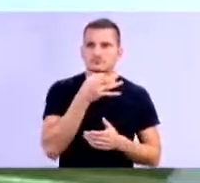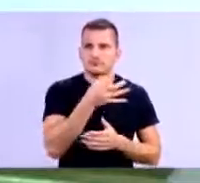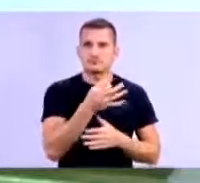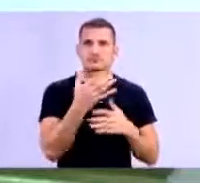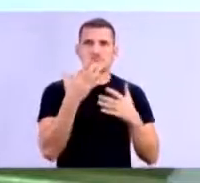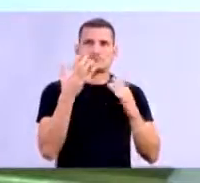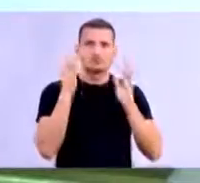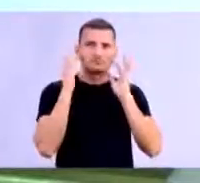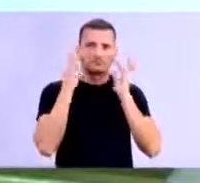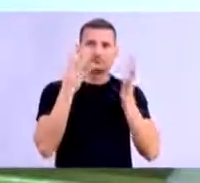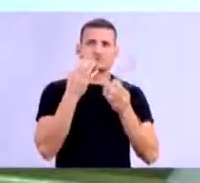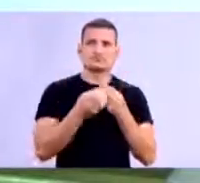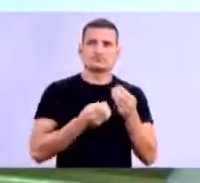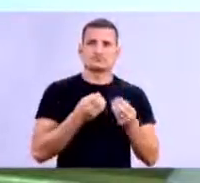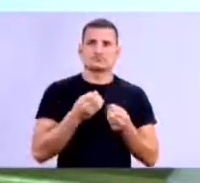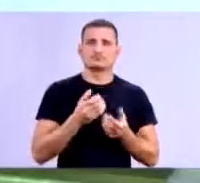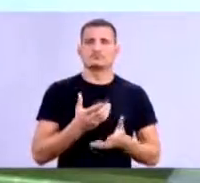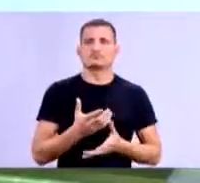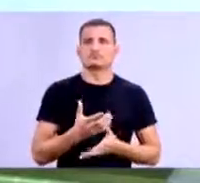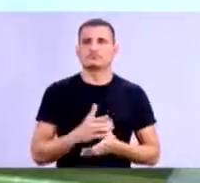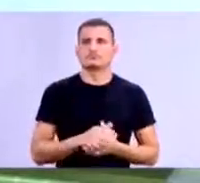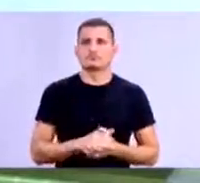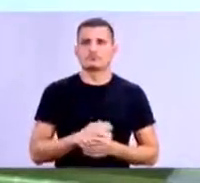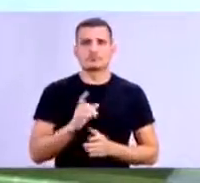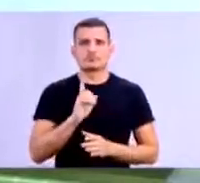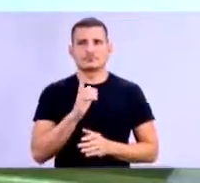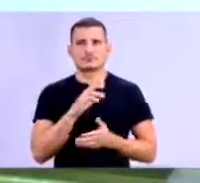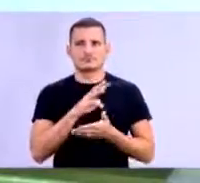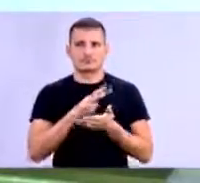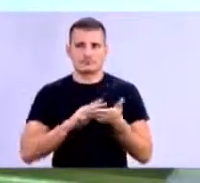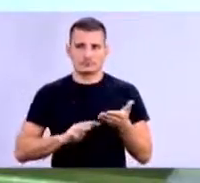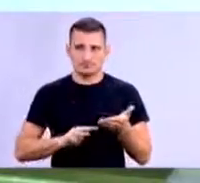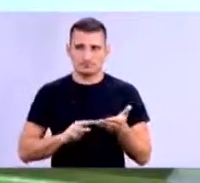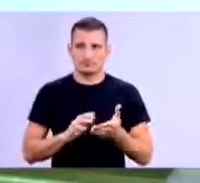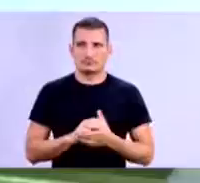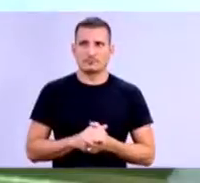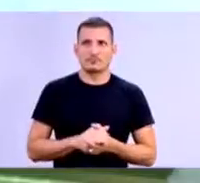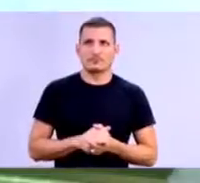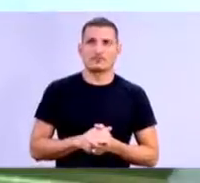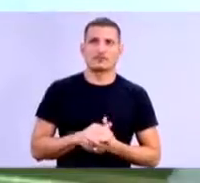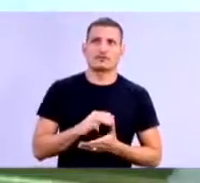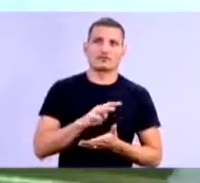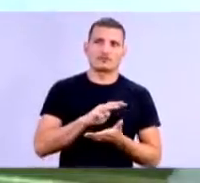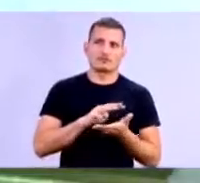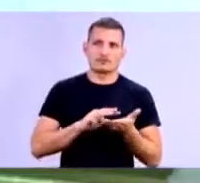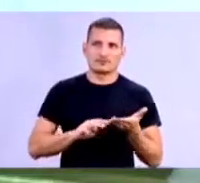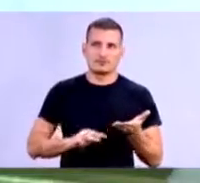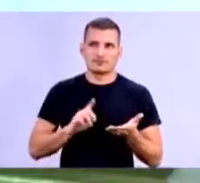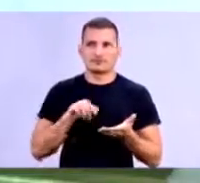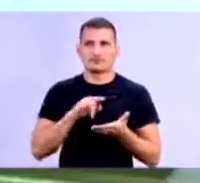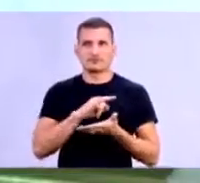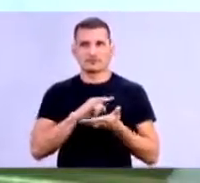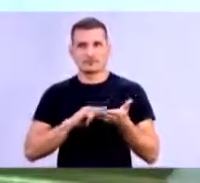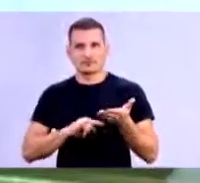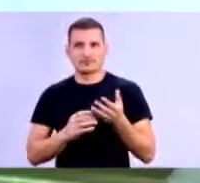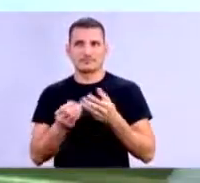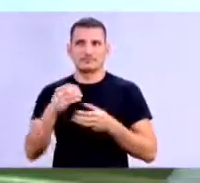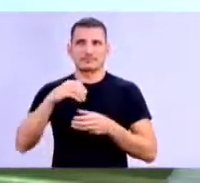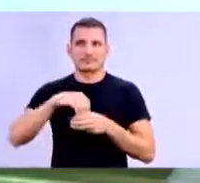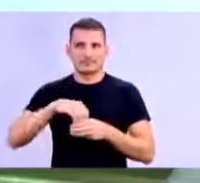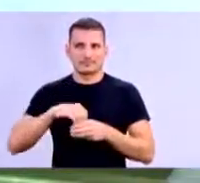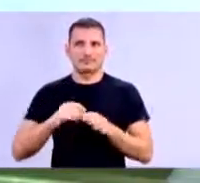possíveis atitudes que devem ser tomadas. Então, não é um memorando. A função do memorando é um documento interno